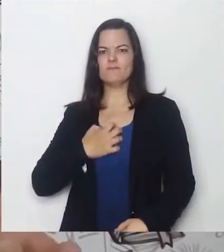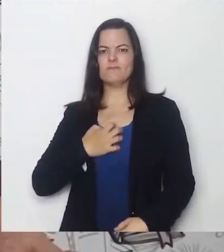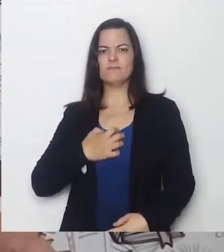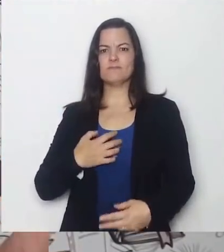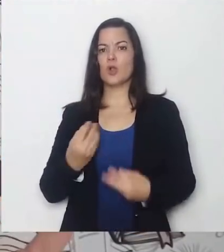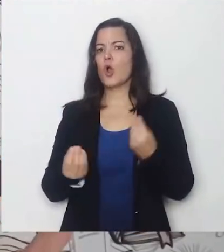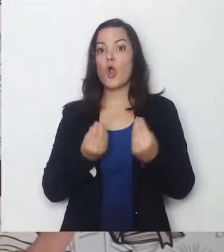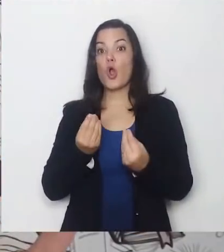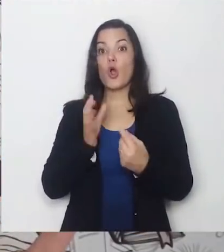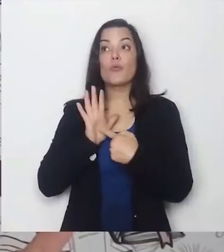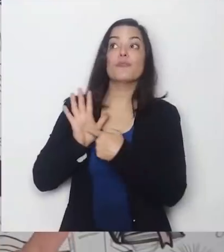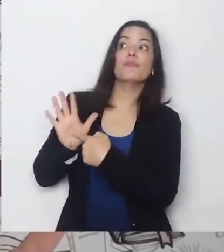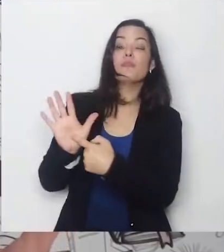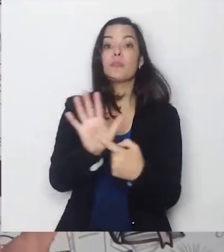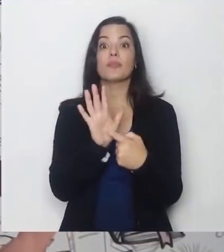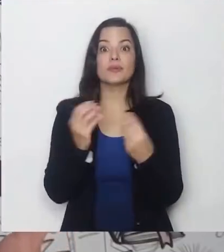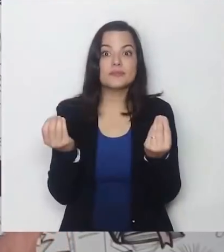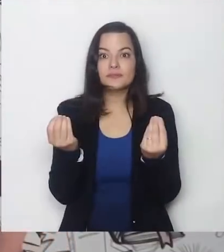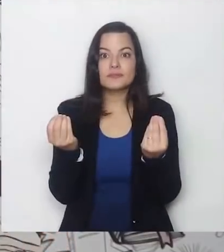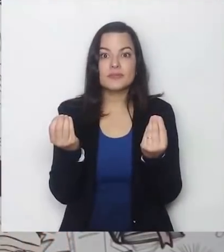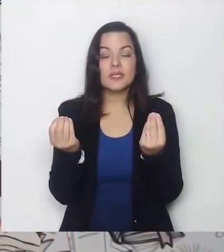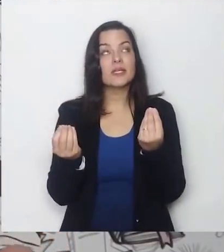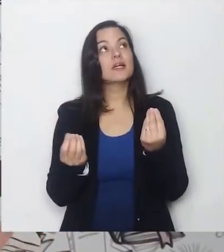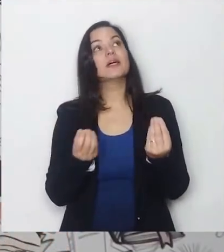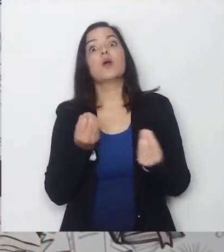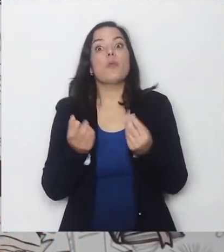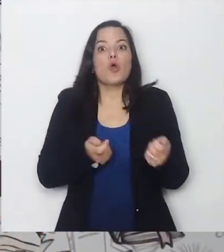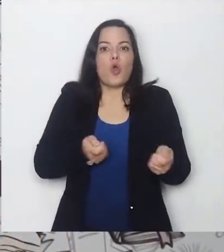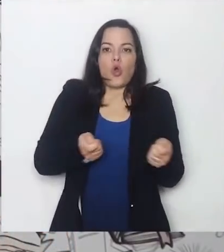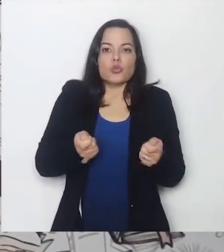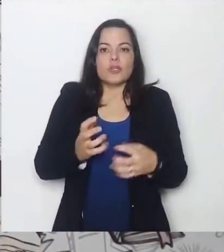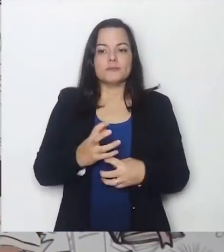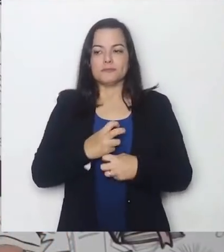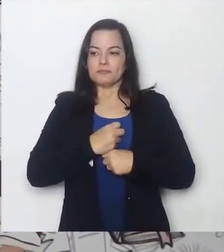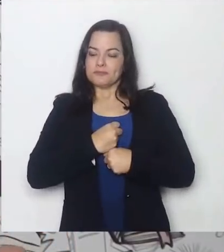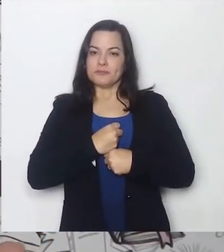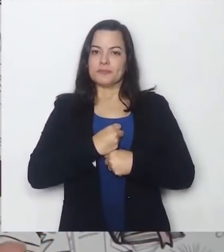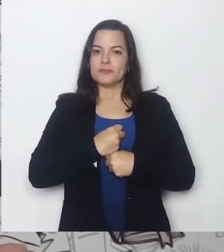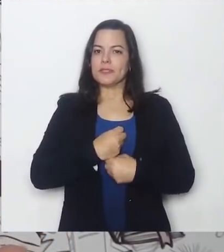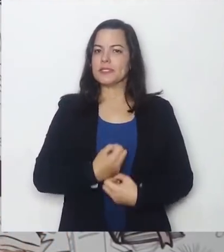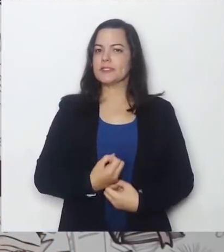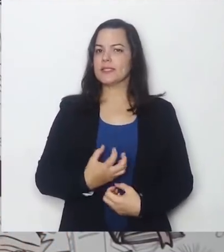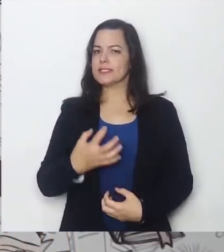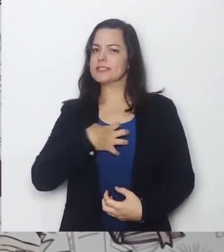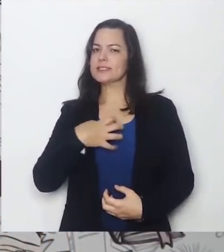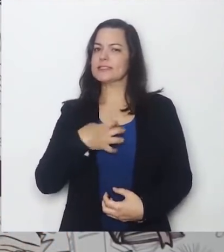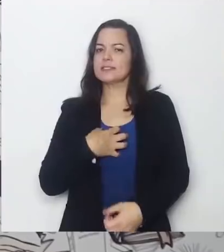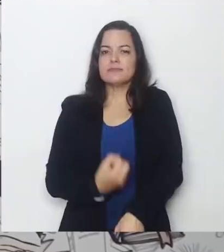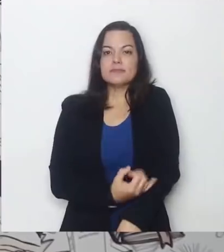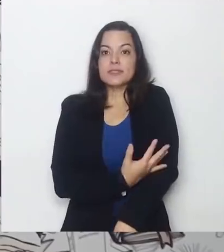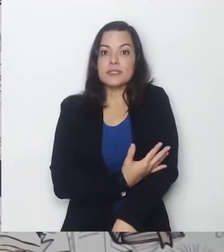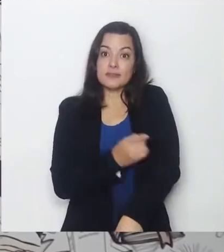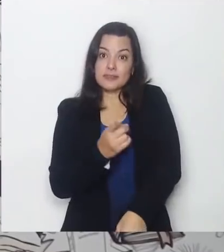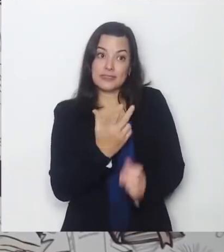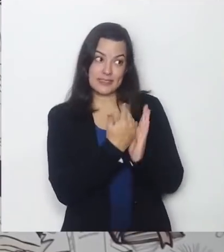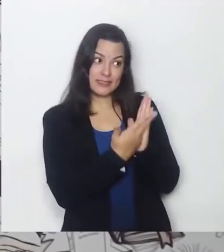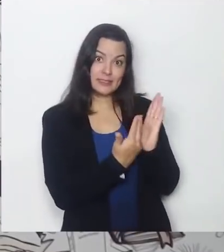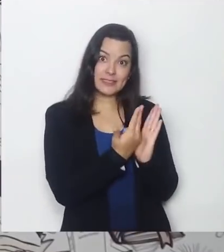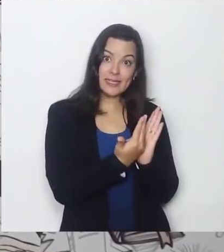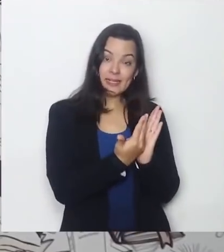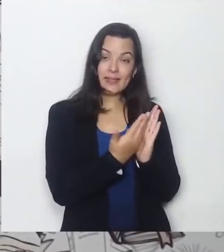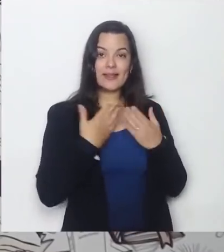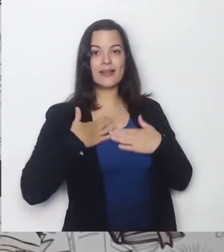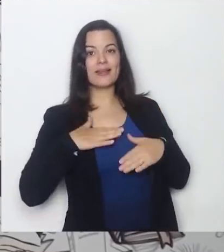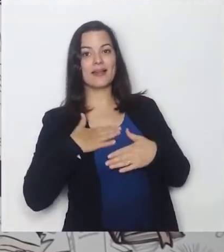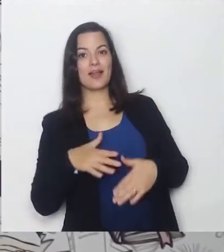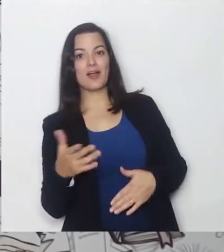você externaliza essa sua emoção? Como que você consegue controlar essa emoção? Você faz um desenho para se